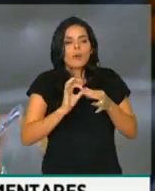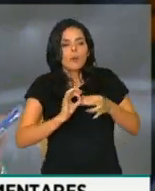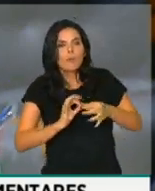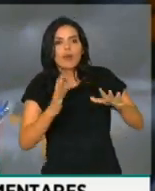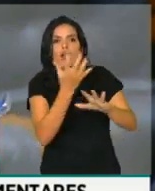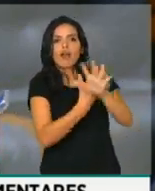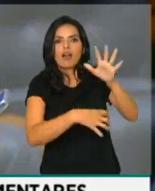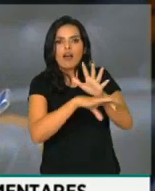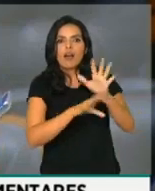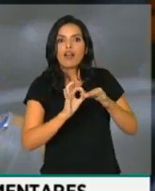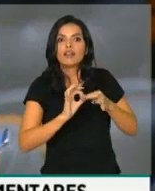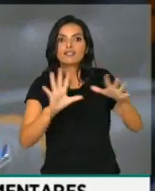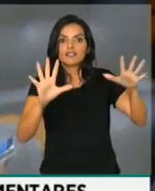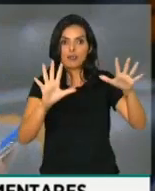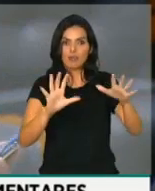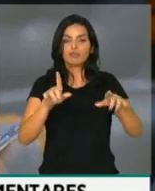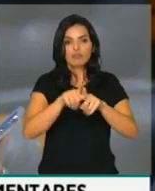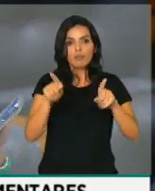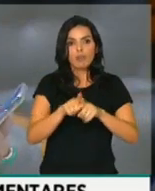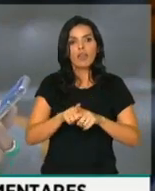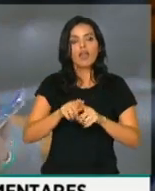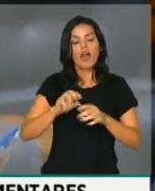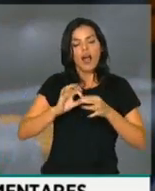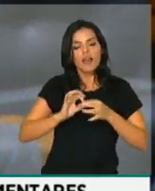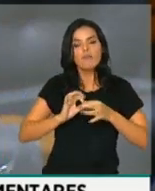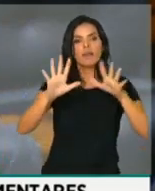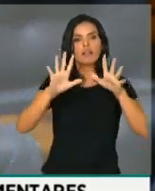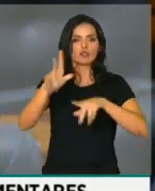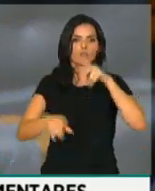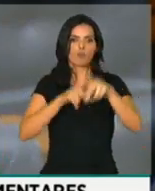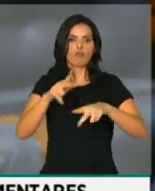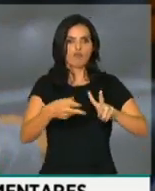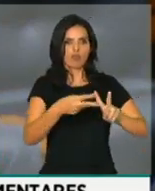fere a autonomia dos povos indígenas. É a boiada passando nas